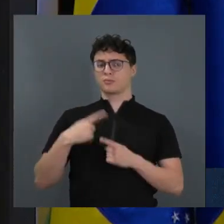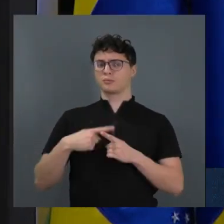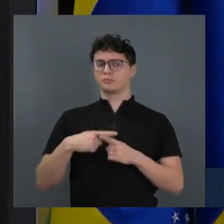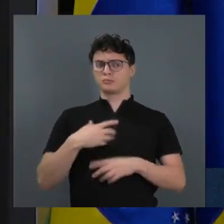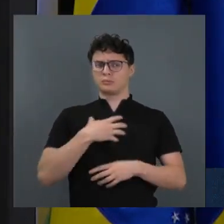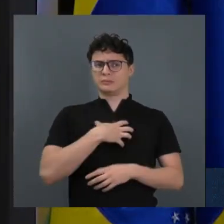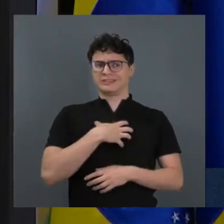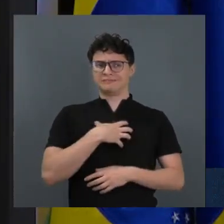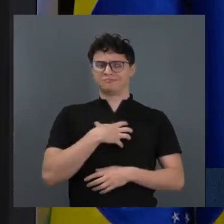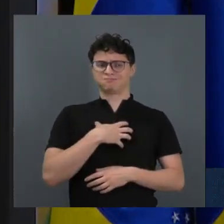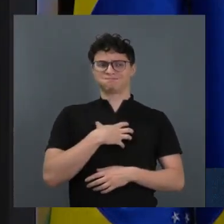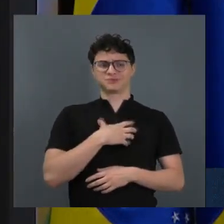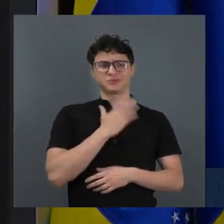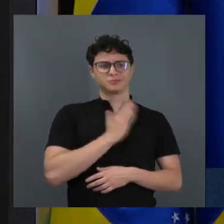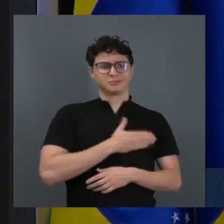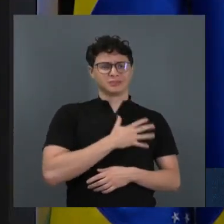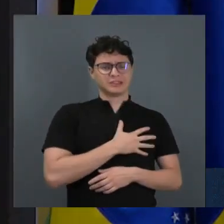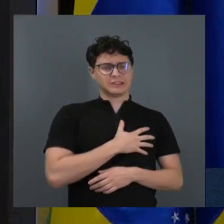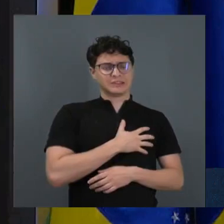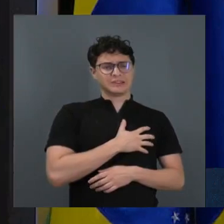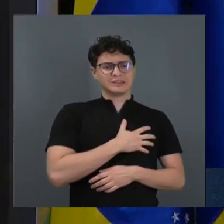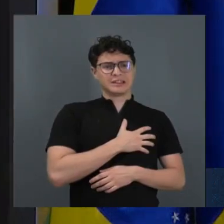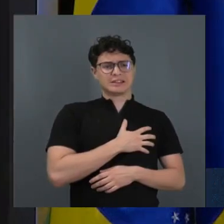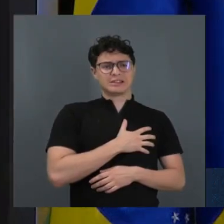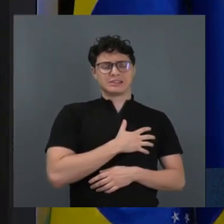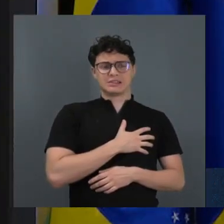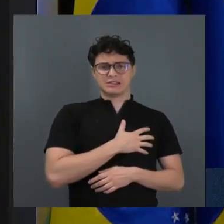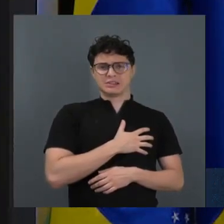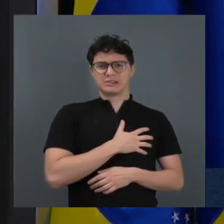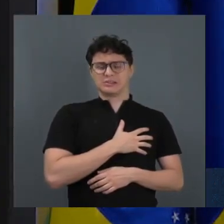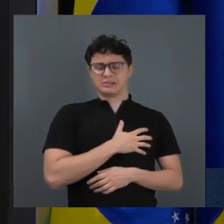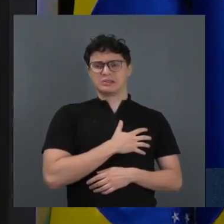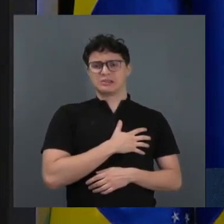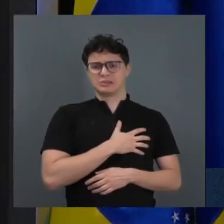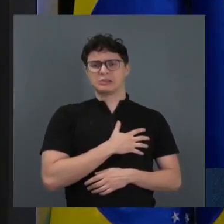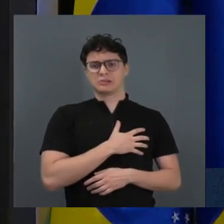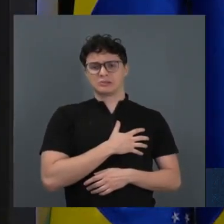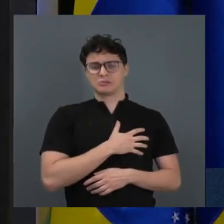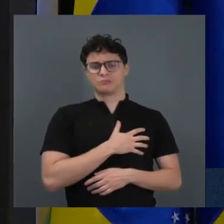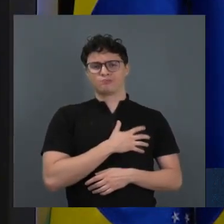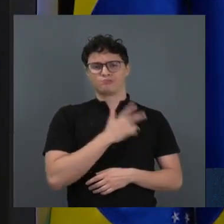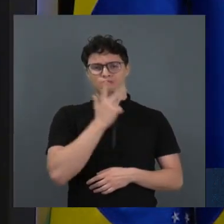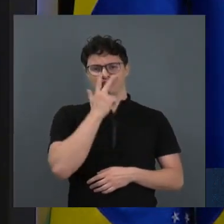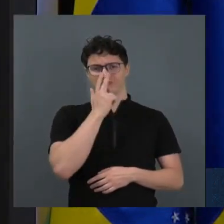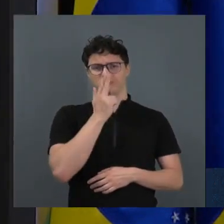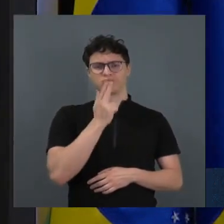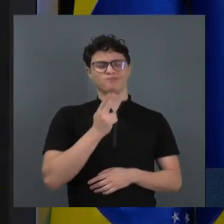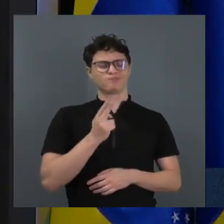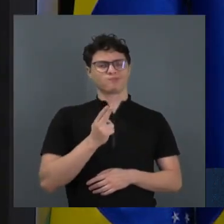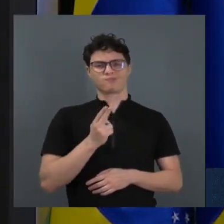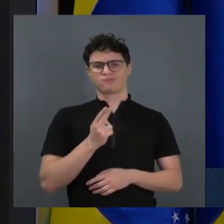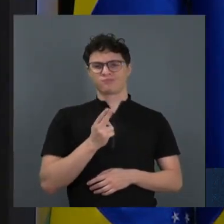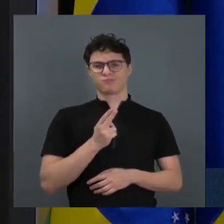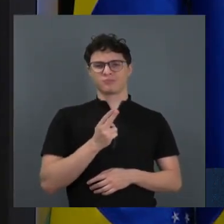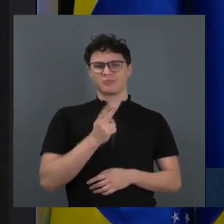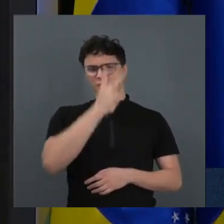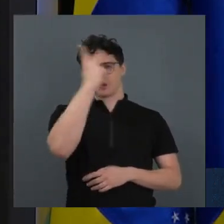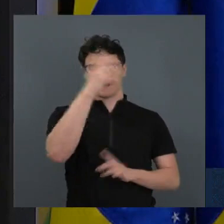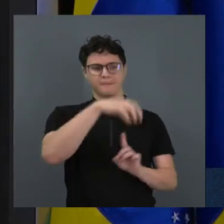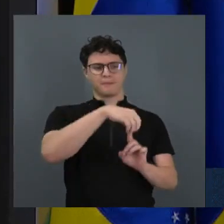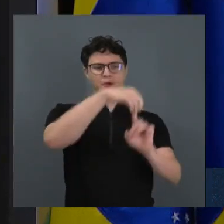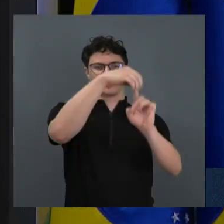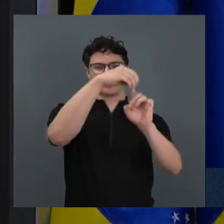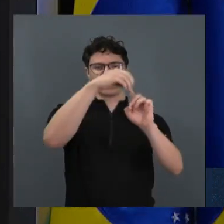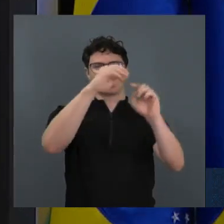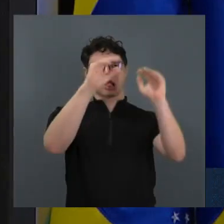estarrecido, com o coração na mão, com tamanha inversão de prioridades e